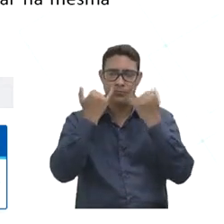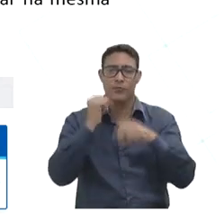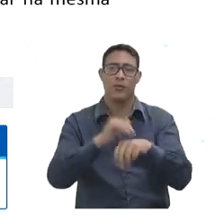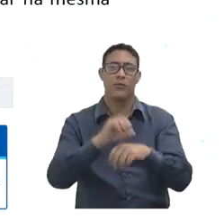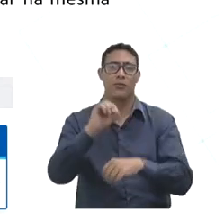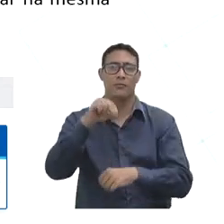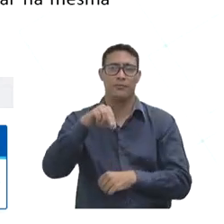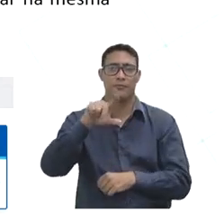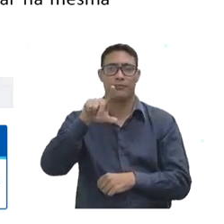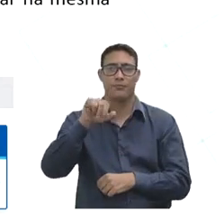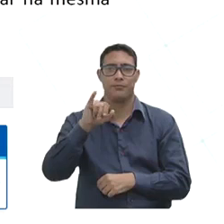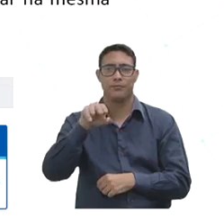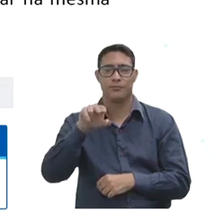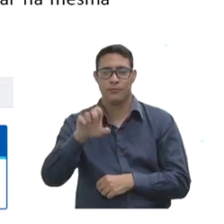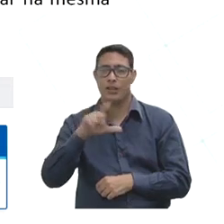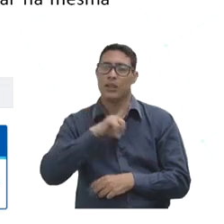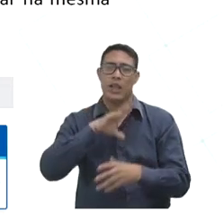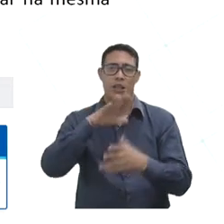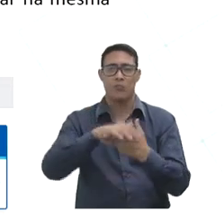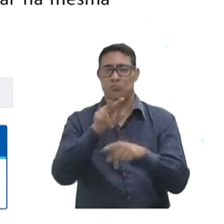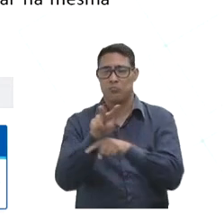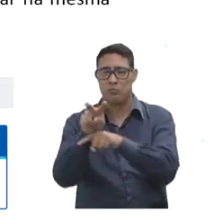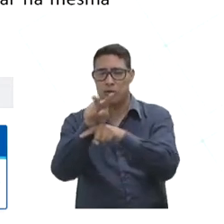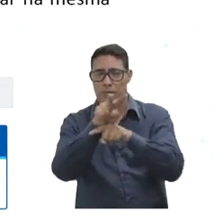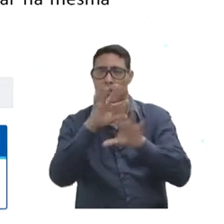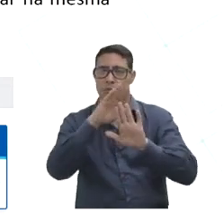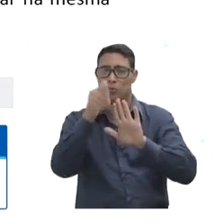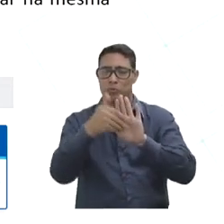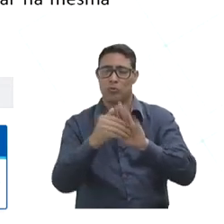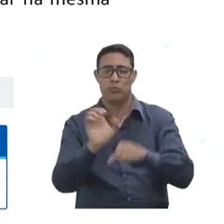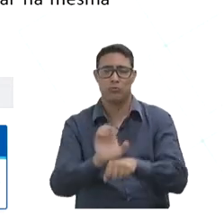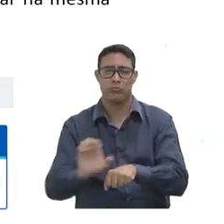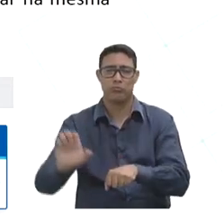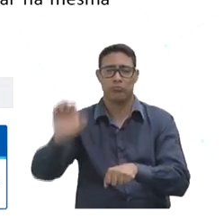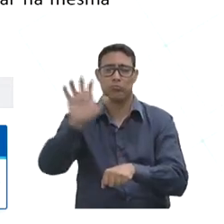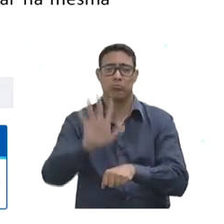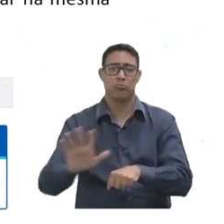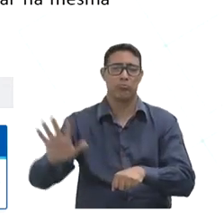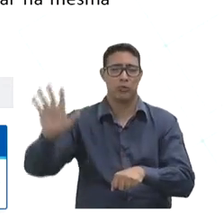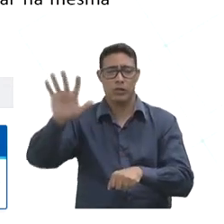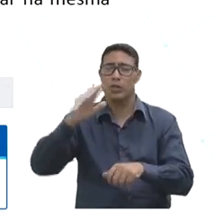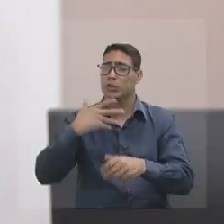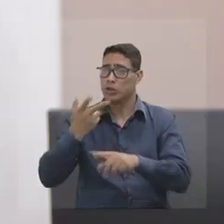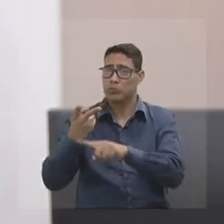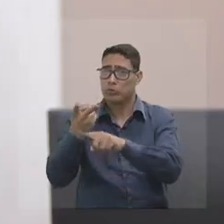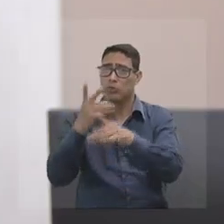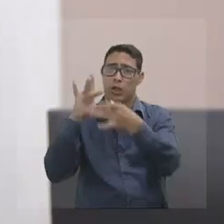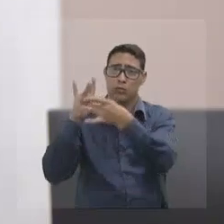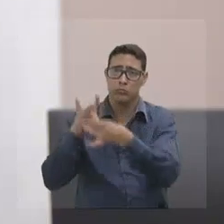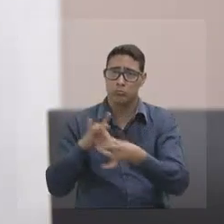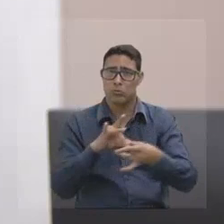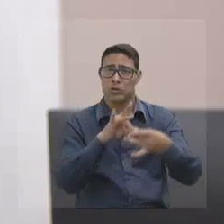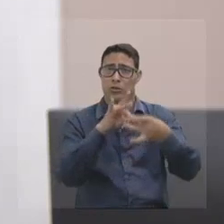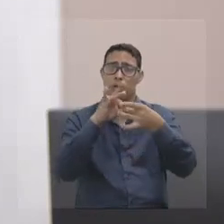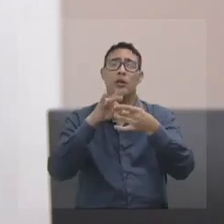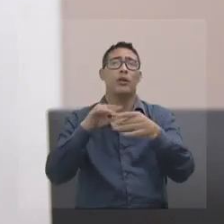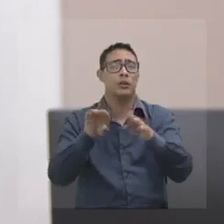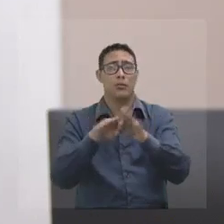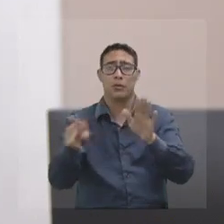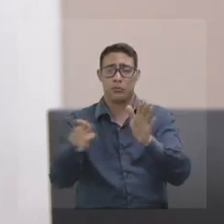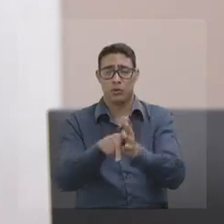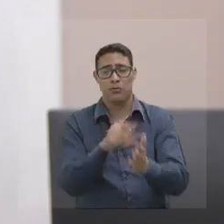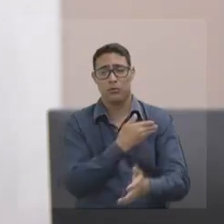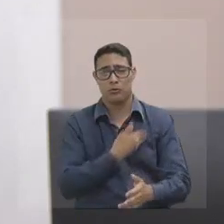em grande parte do nosso Estado estamos discutindo uma ampliação da rede buscando parcerias e orçamento próprio do governo de Minas